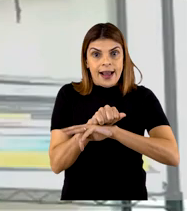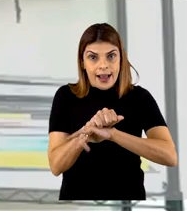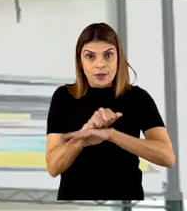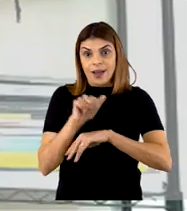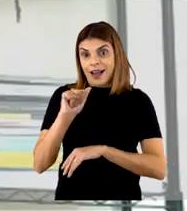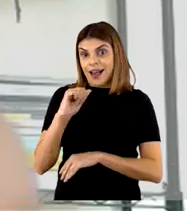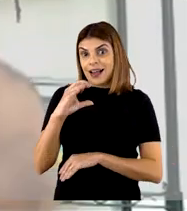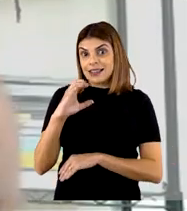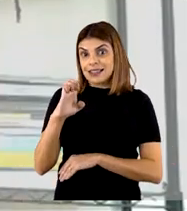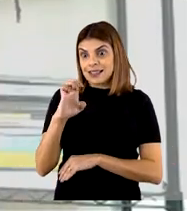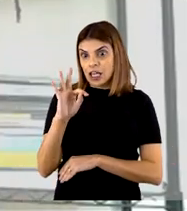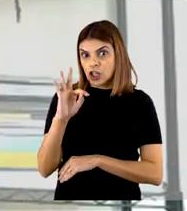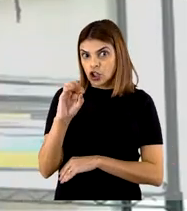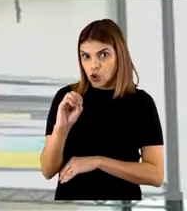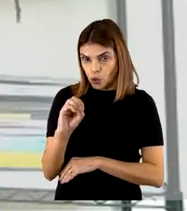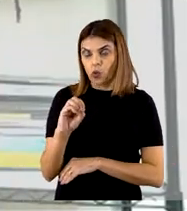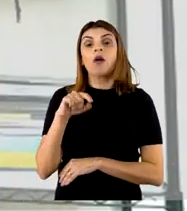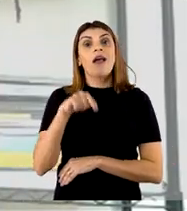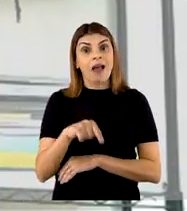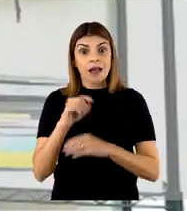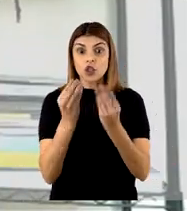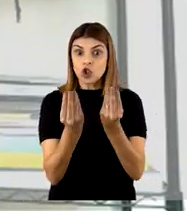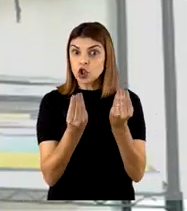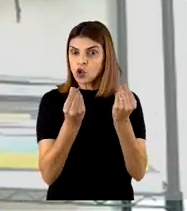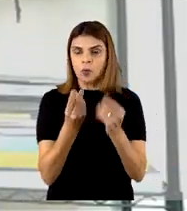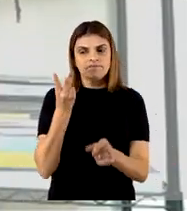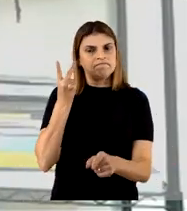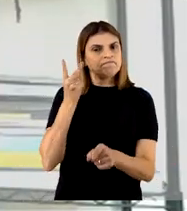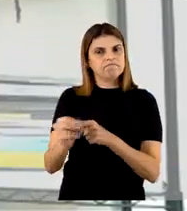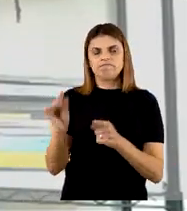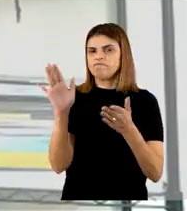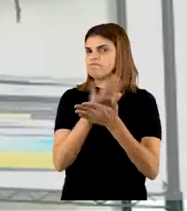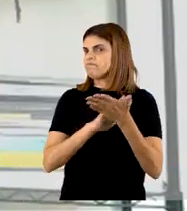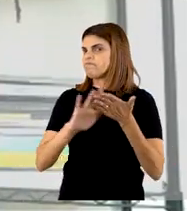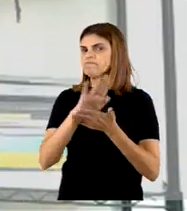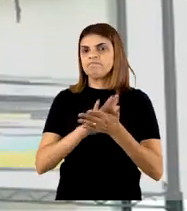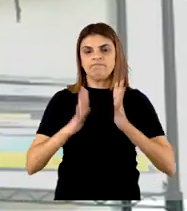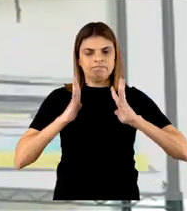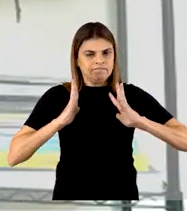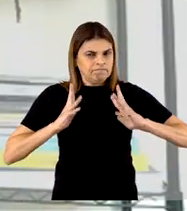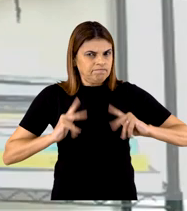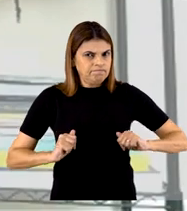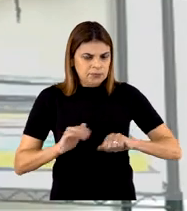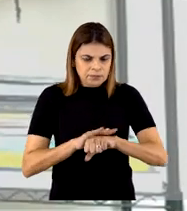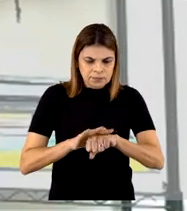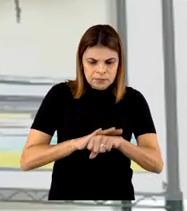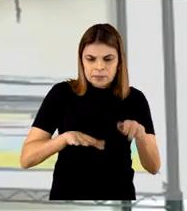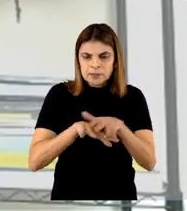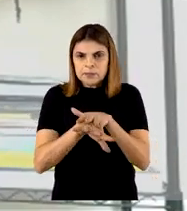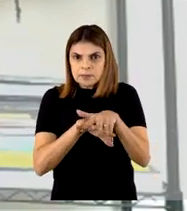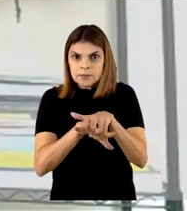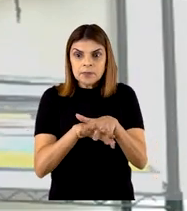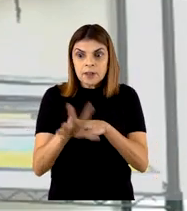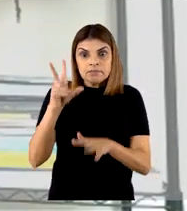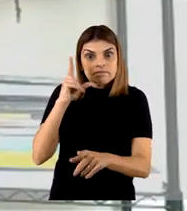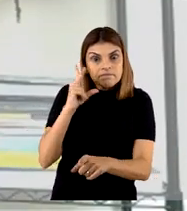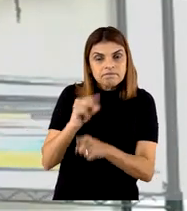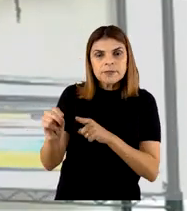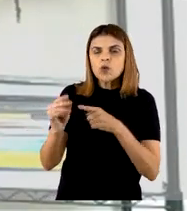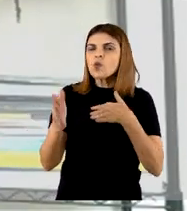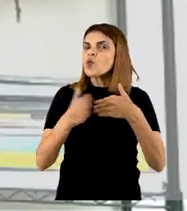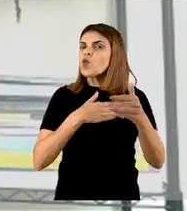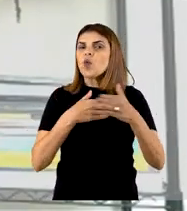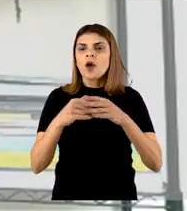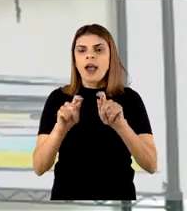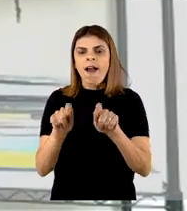ácido acético. Essa substância não tem o efeito antisséptico capaz